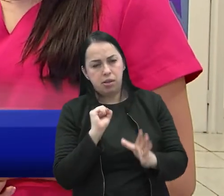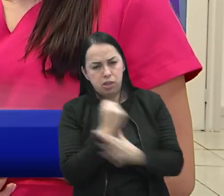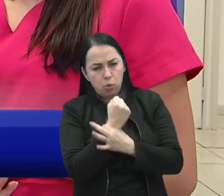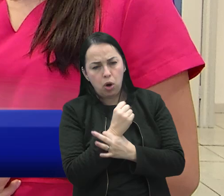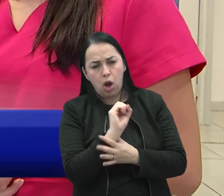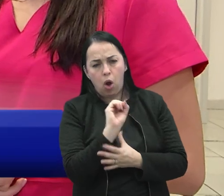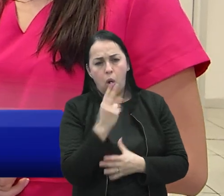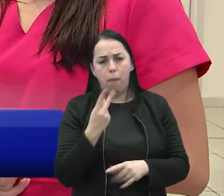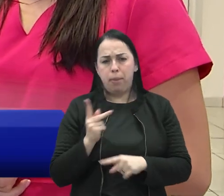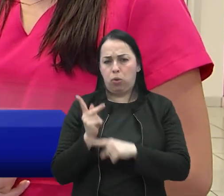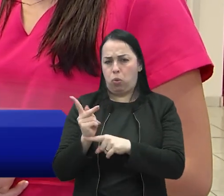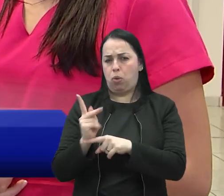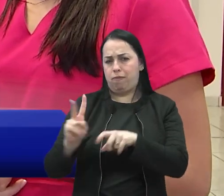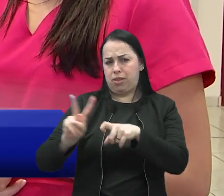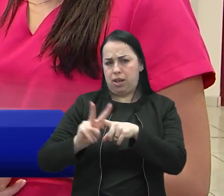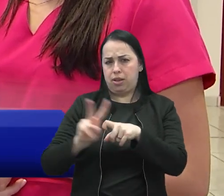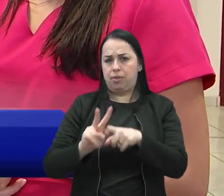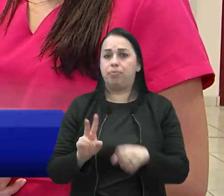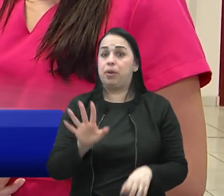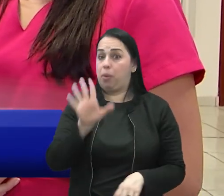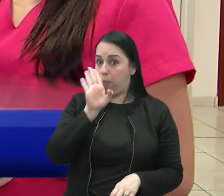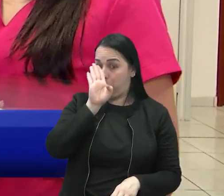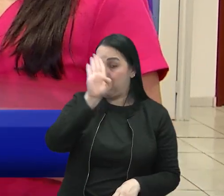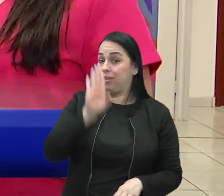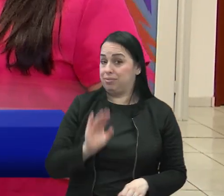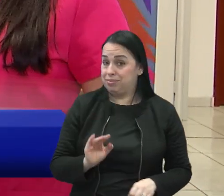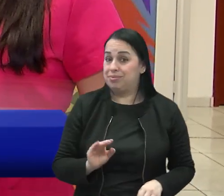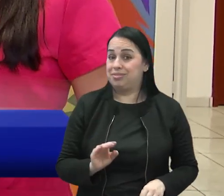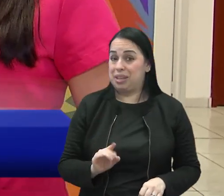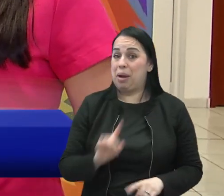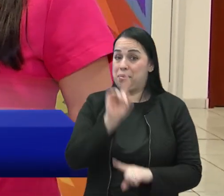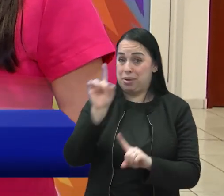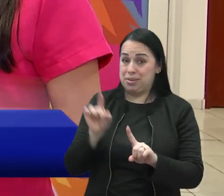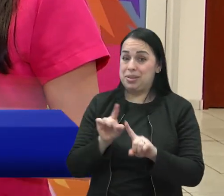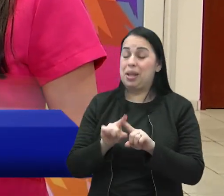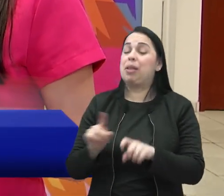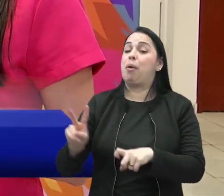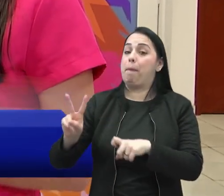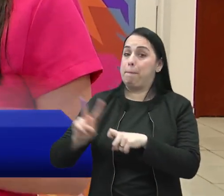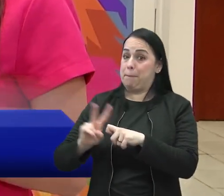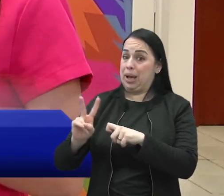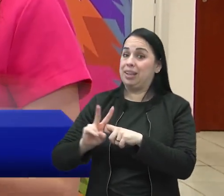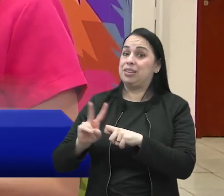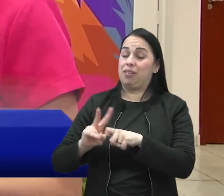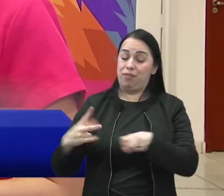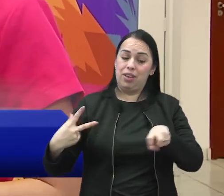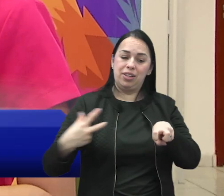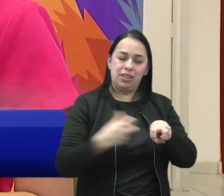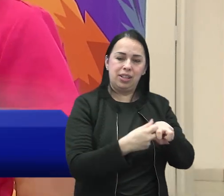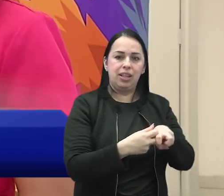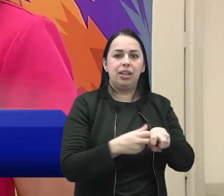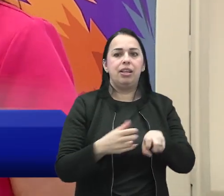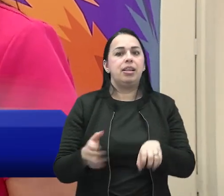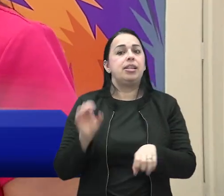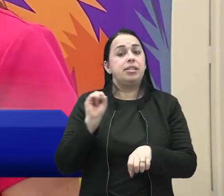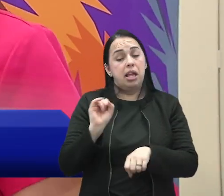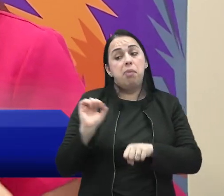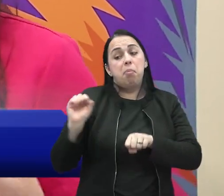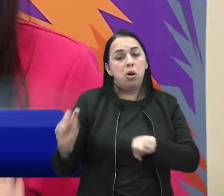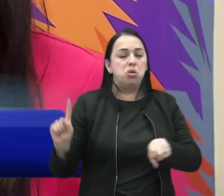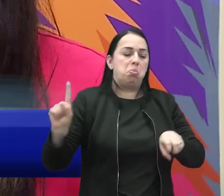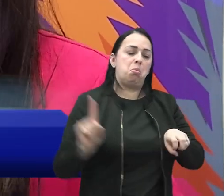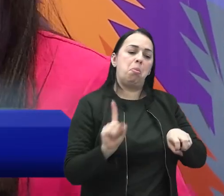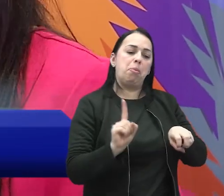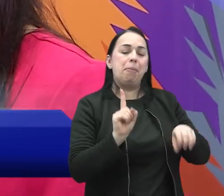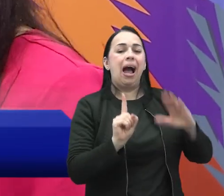melhor procurar uma clínica para fazer isso de forma certa? O ideal é que a vacinação seja feita por um médico veterinário, independente se vai ser um